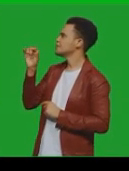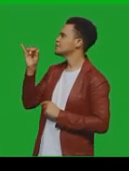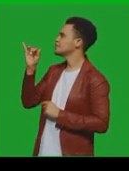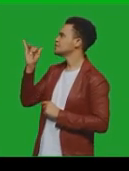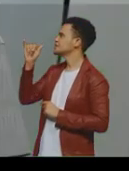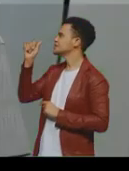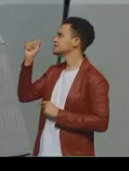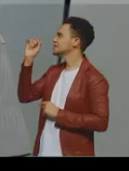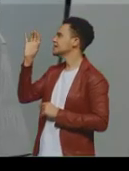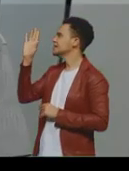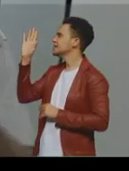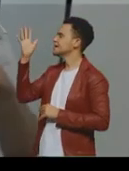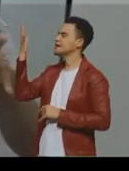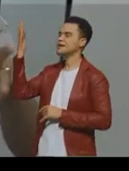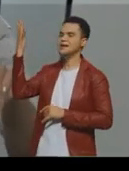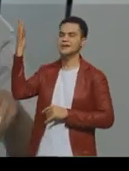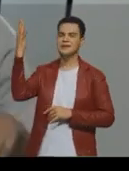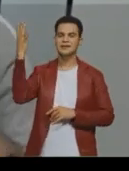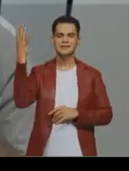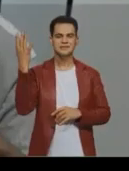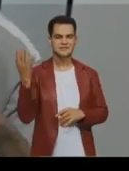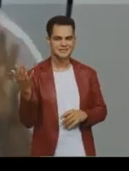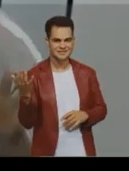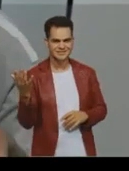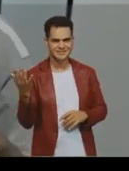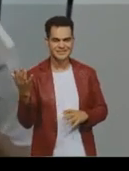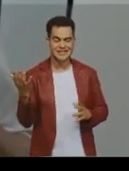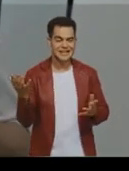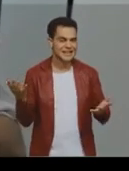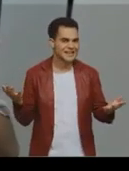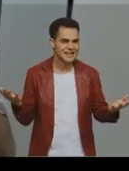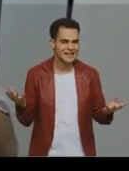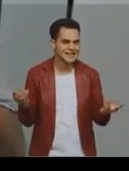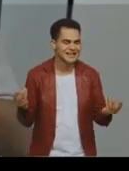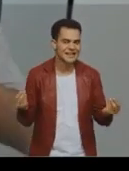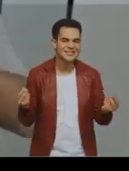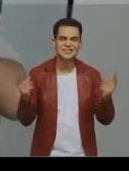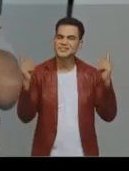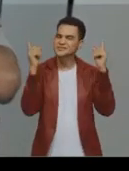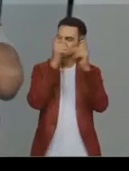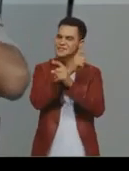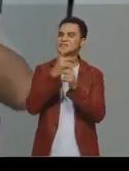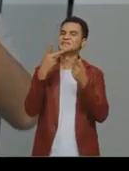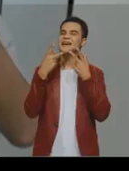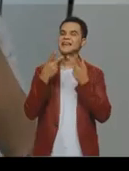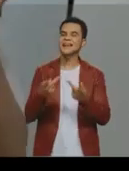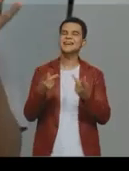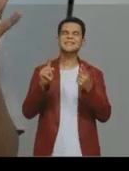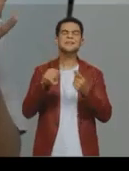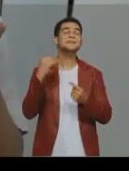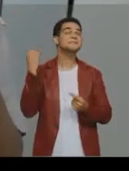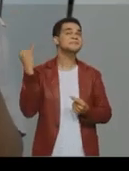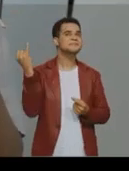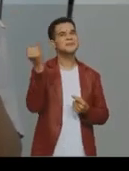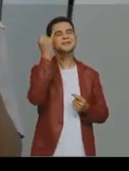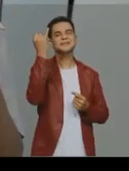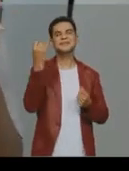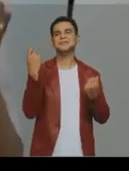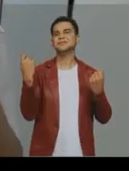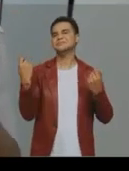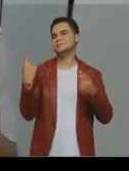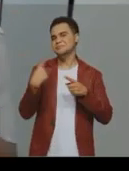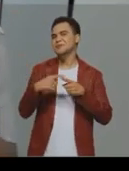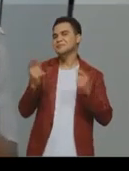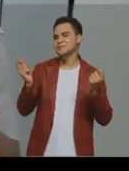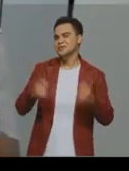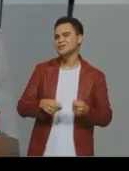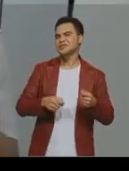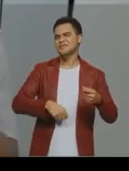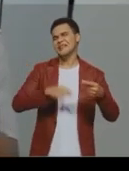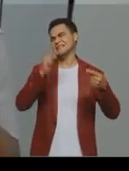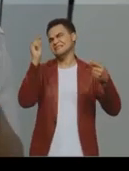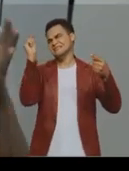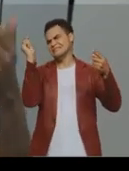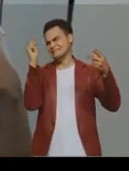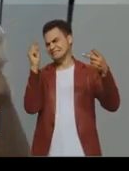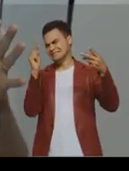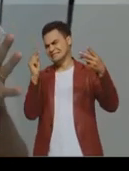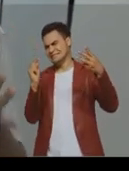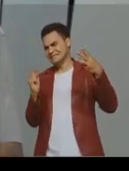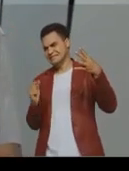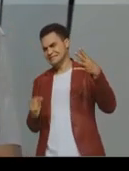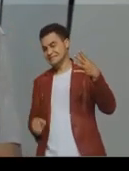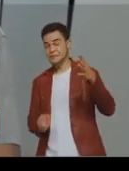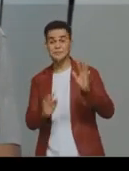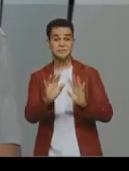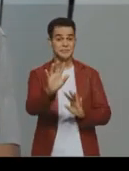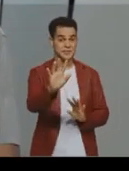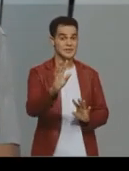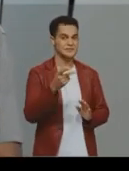Bom, eu acho até... É difícil de falar de algo que é tão importante, porque poderia citar vários pontos. Mas vamos começar do